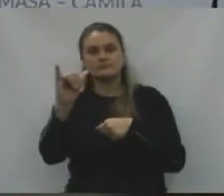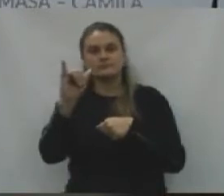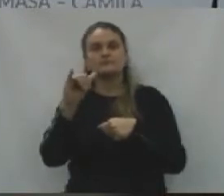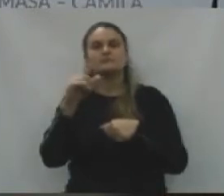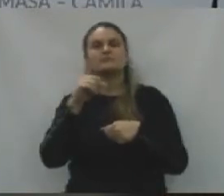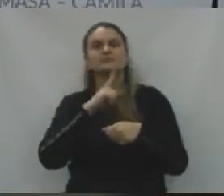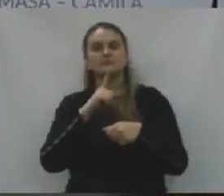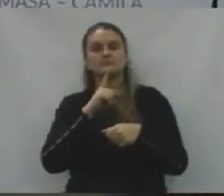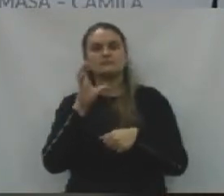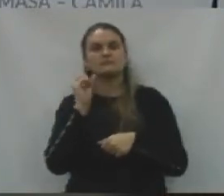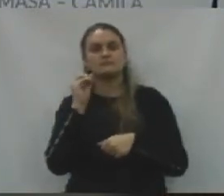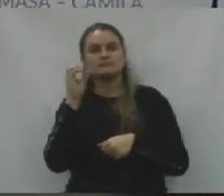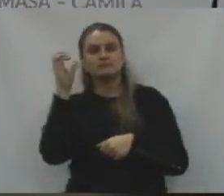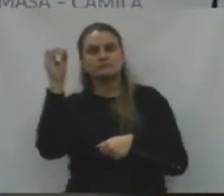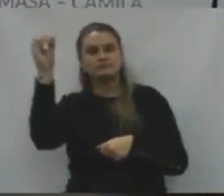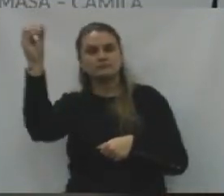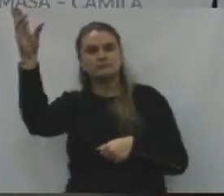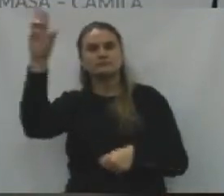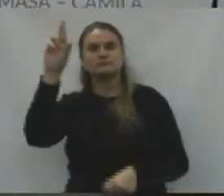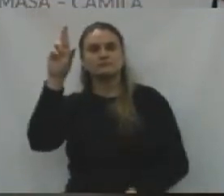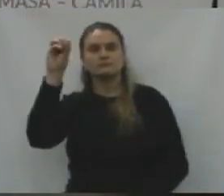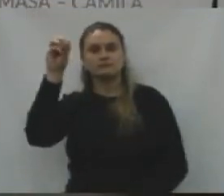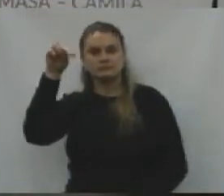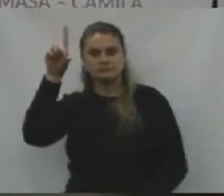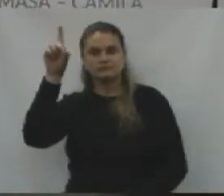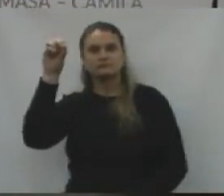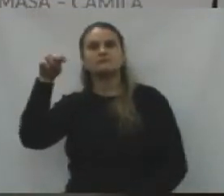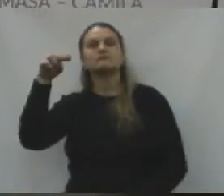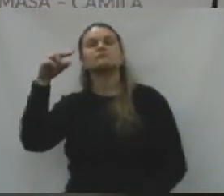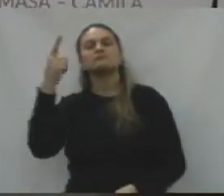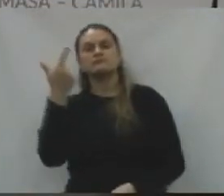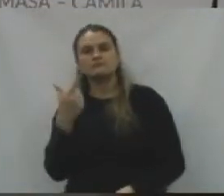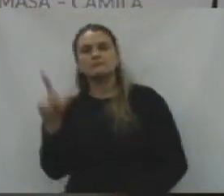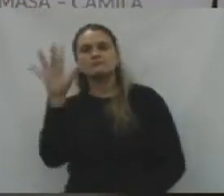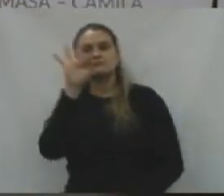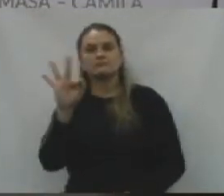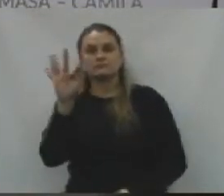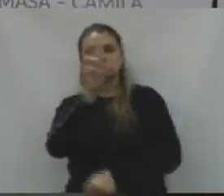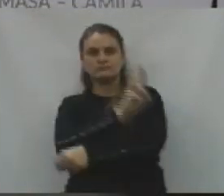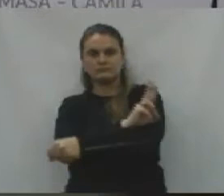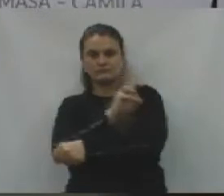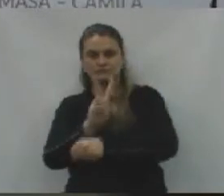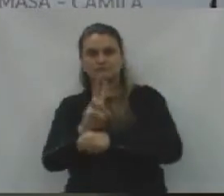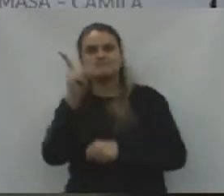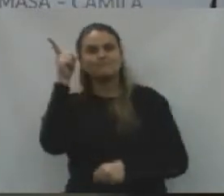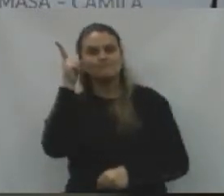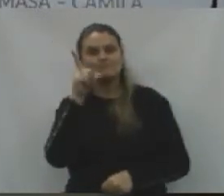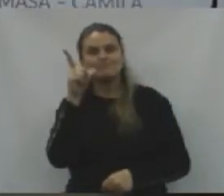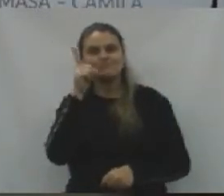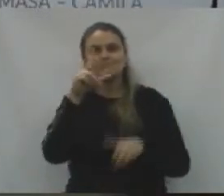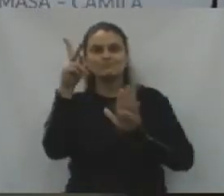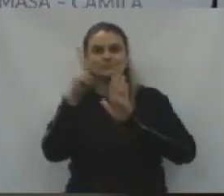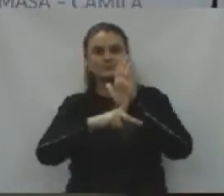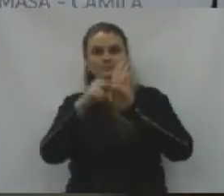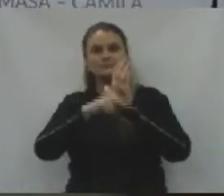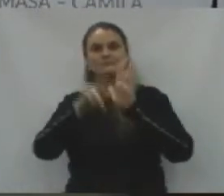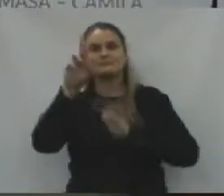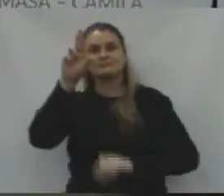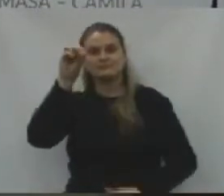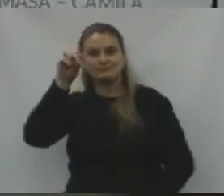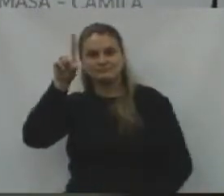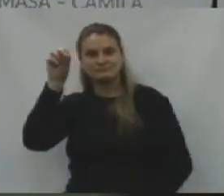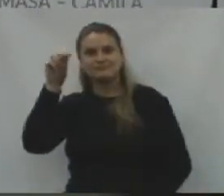Viagem precursora do Projeto Rondon, mais uma vez a Uniuv emplacando o Projeto Rondon e conseguindo se fazer